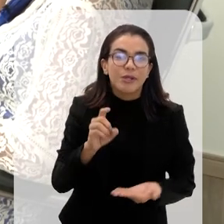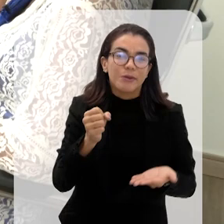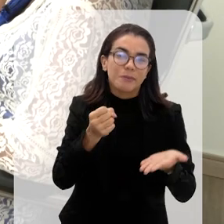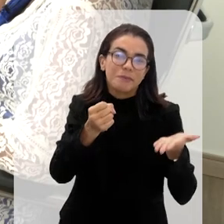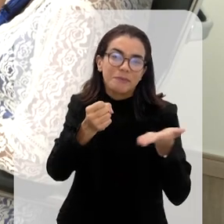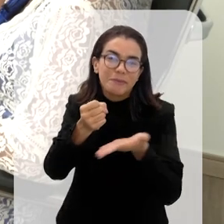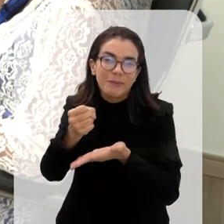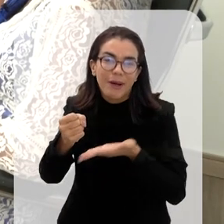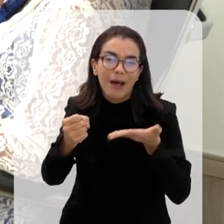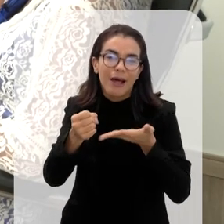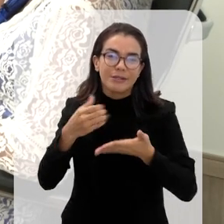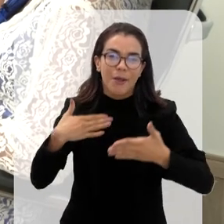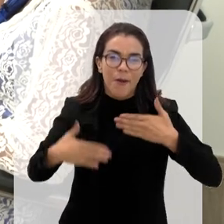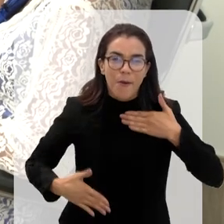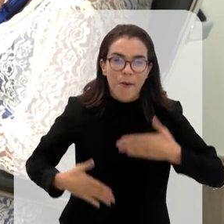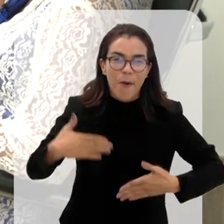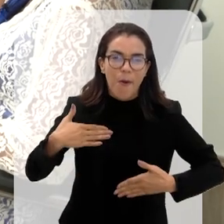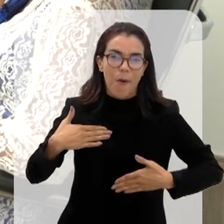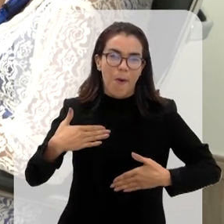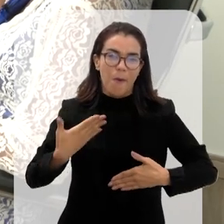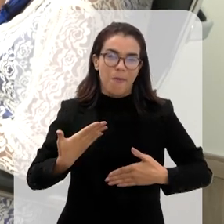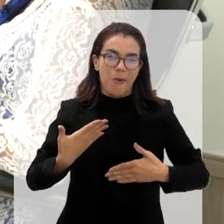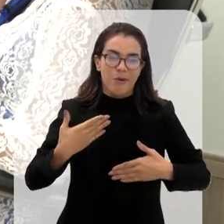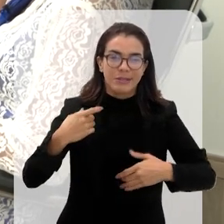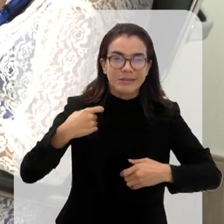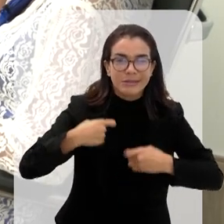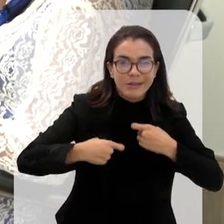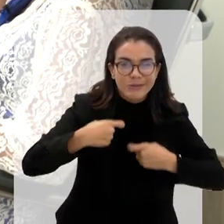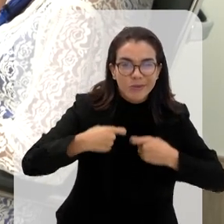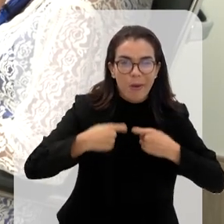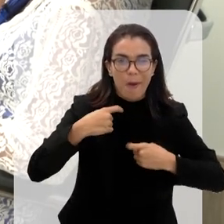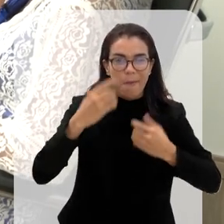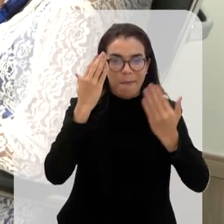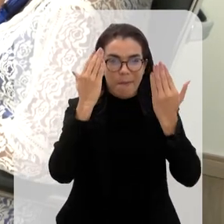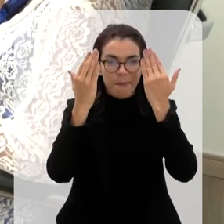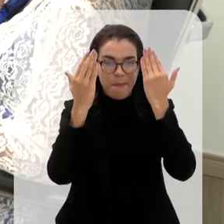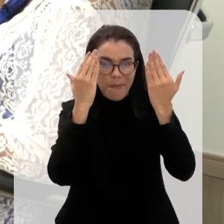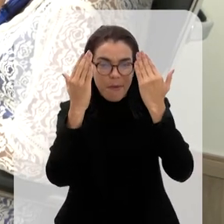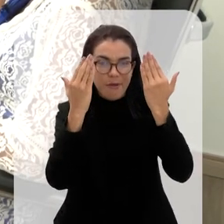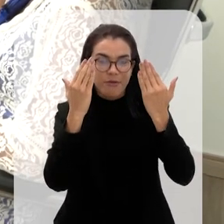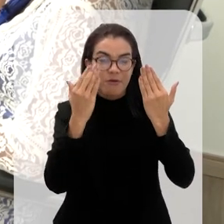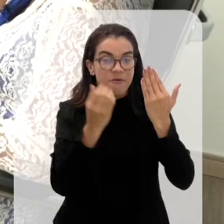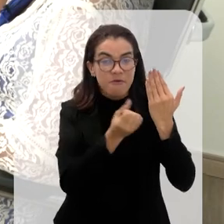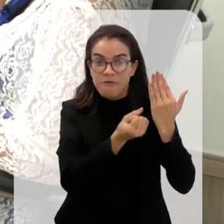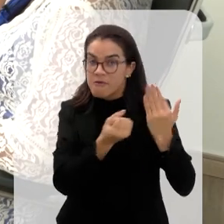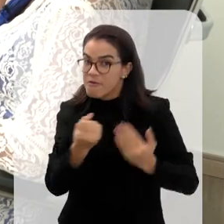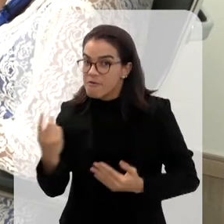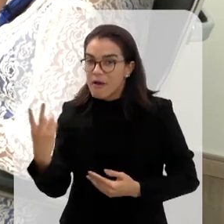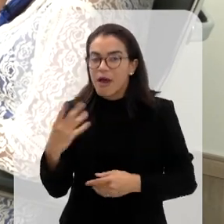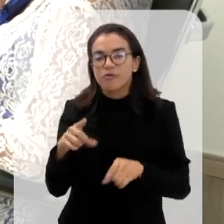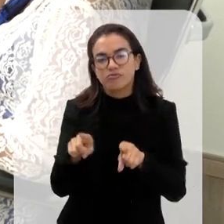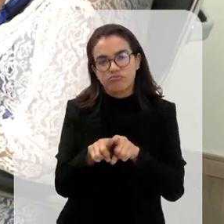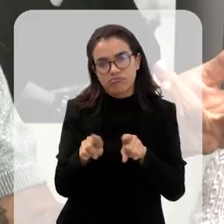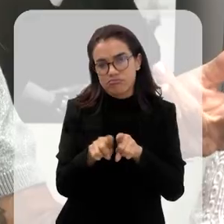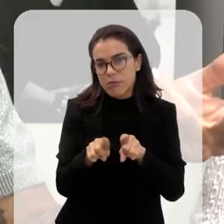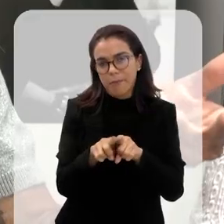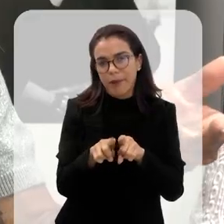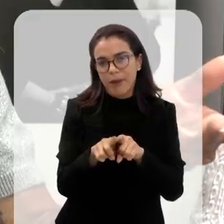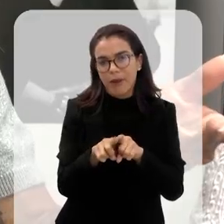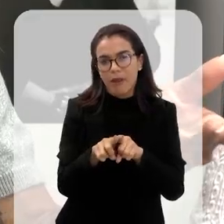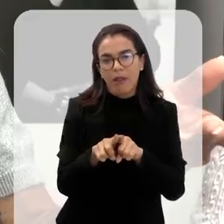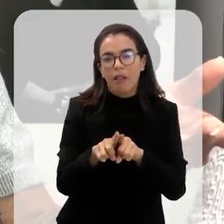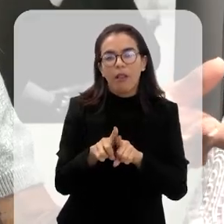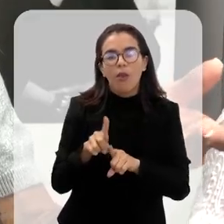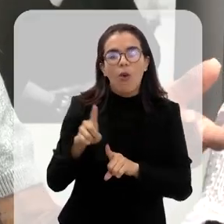básico, que é a integridade física, sexual, psicológica, que muitos também não